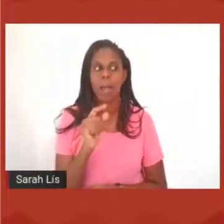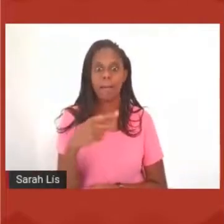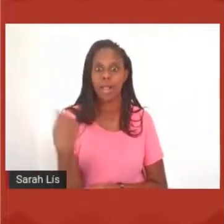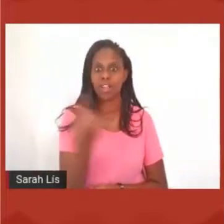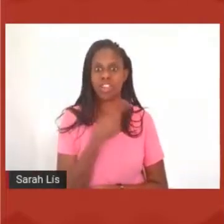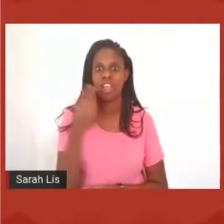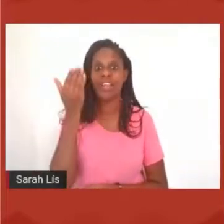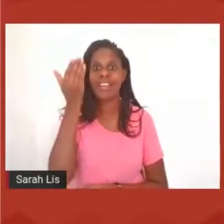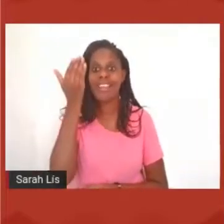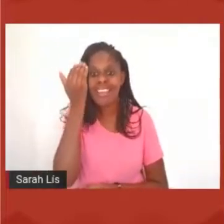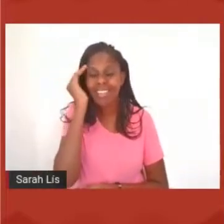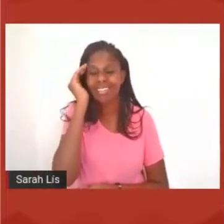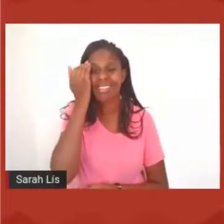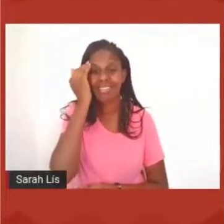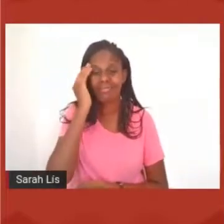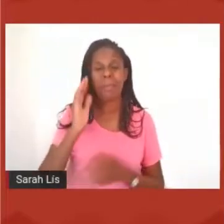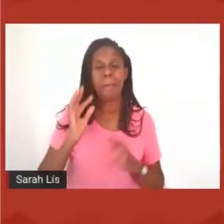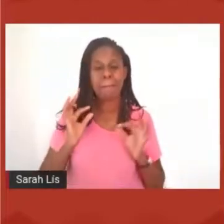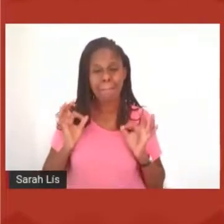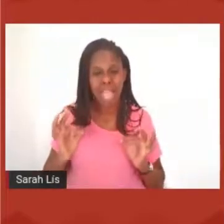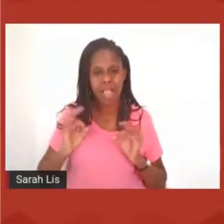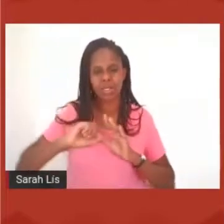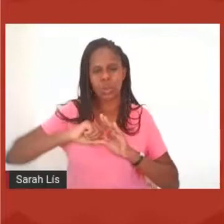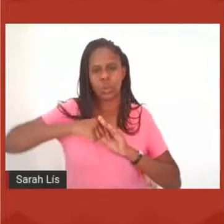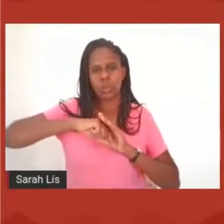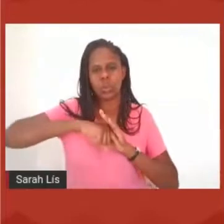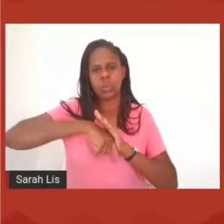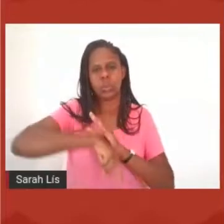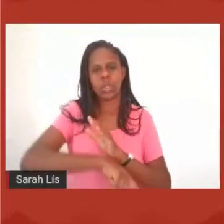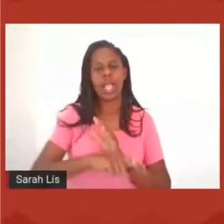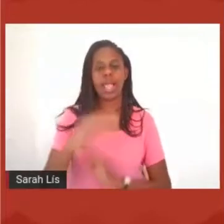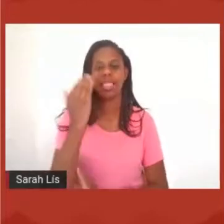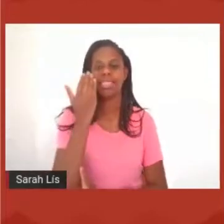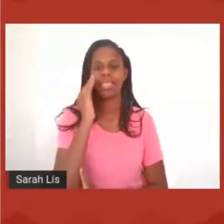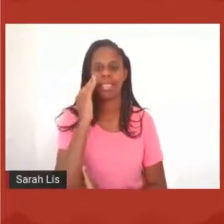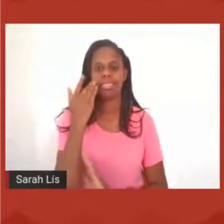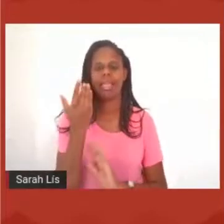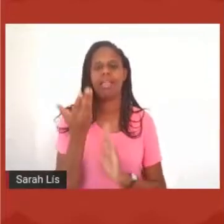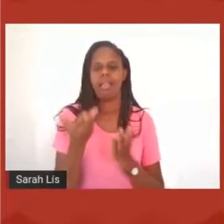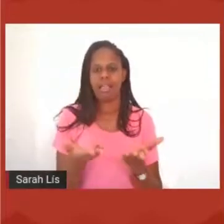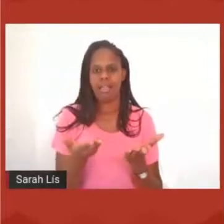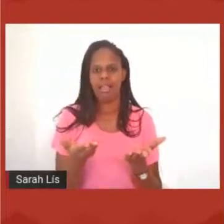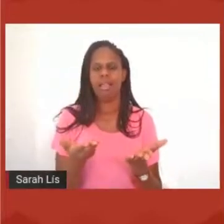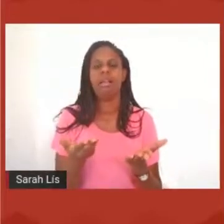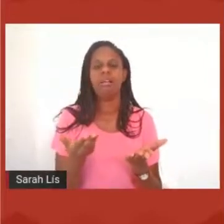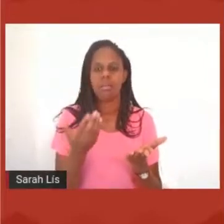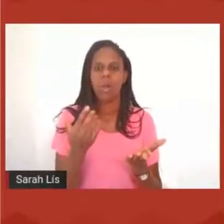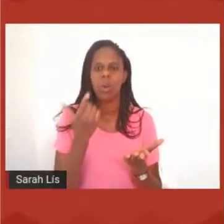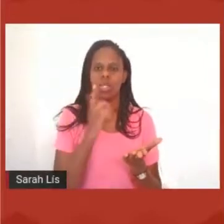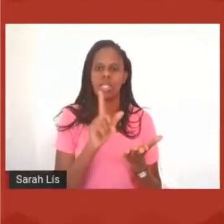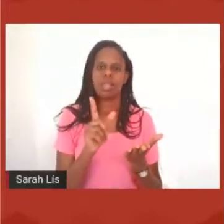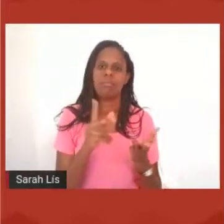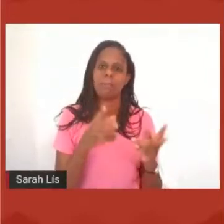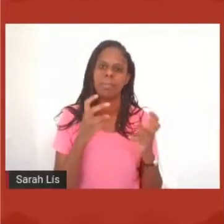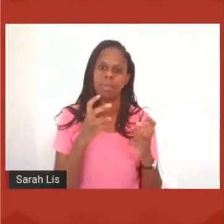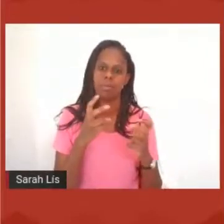entender a fundo ou compreender o comportamento para poder entender o que está por trás desses problemas?